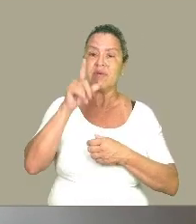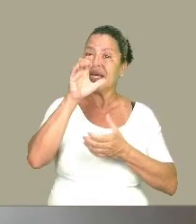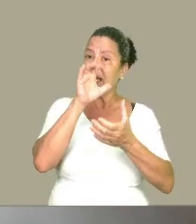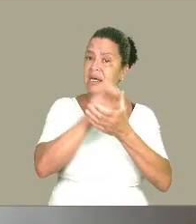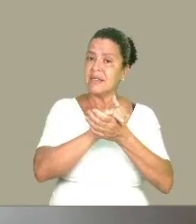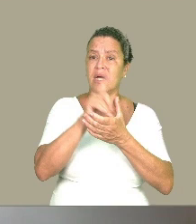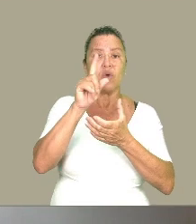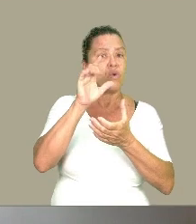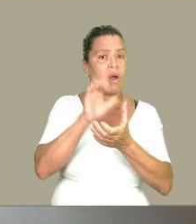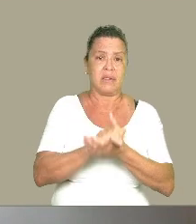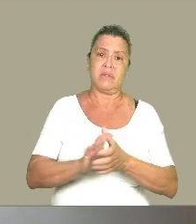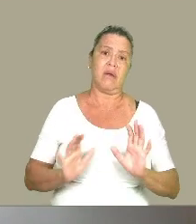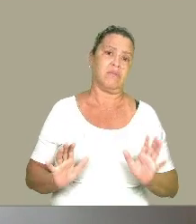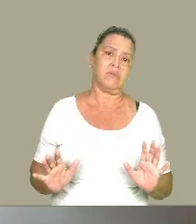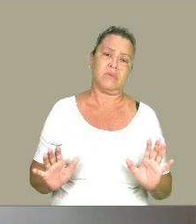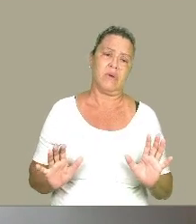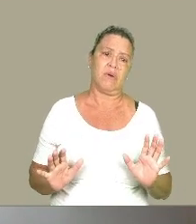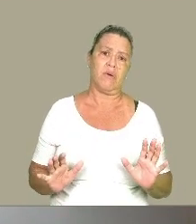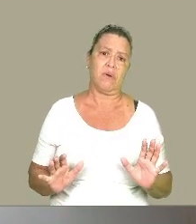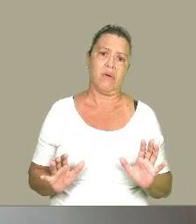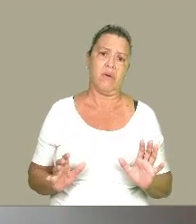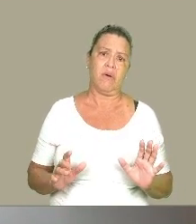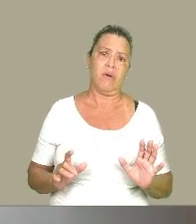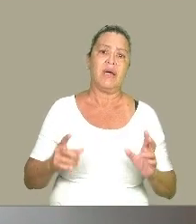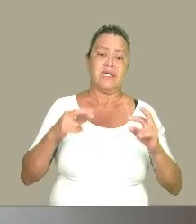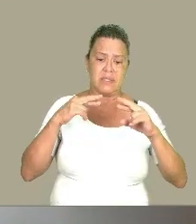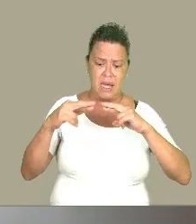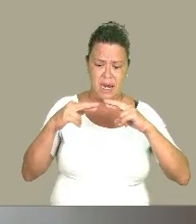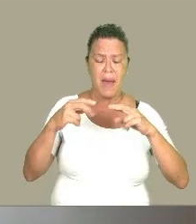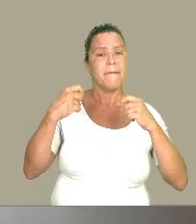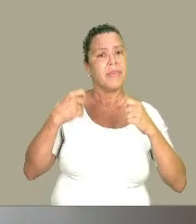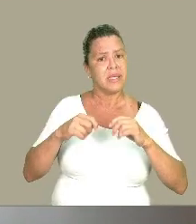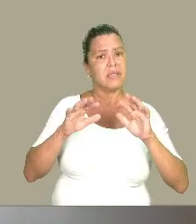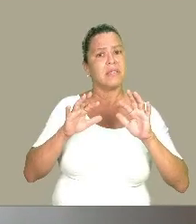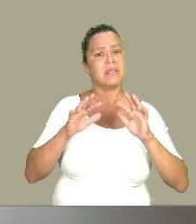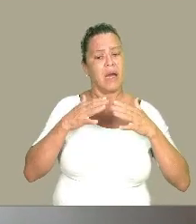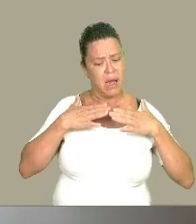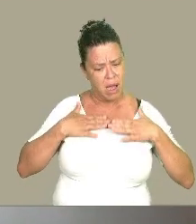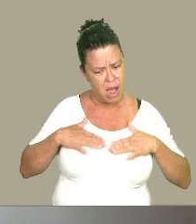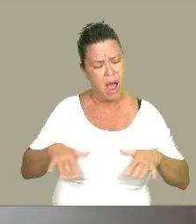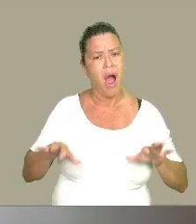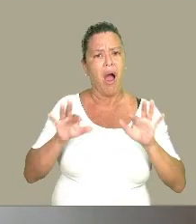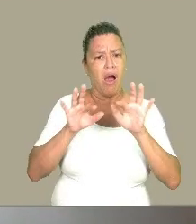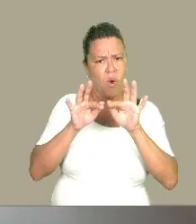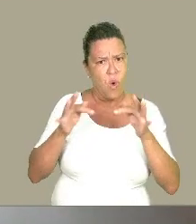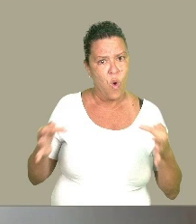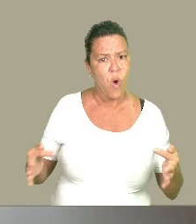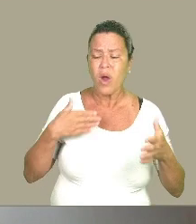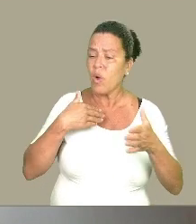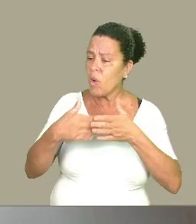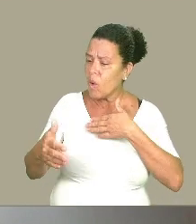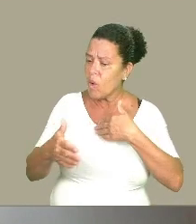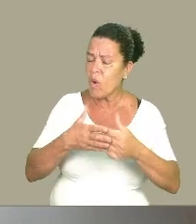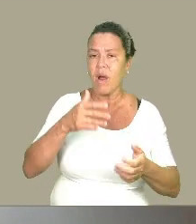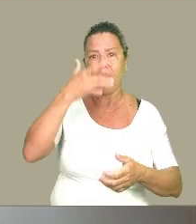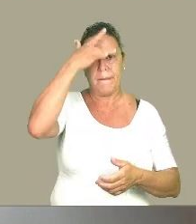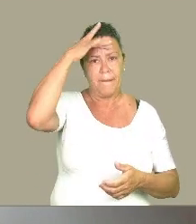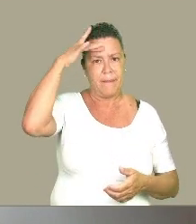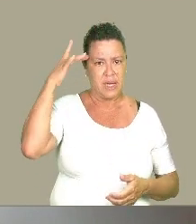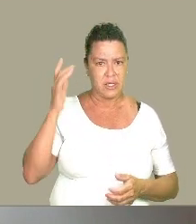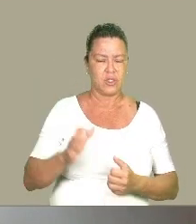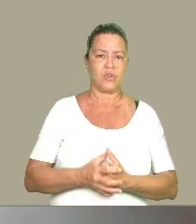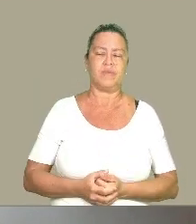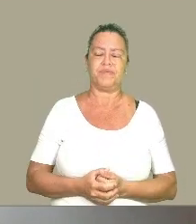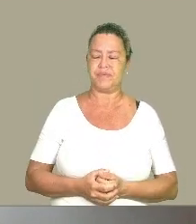ou não casado, esse vínculo, essa relação, ela vai precisar ser harmoniosa com qualquer pessoa que seja. Vamos